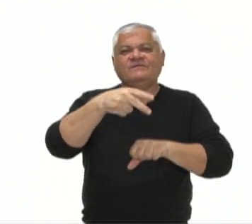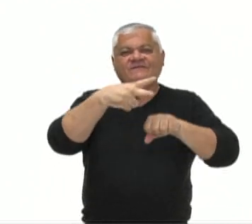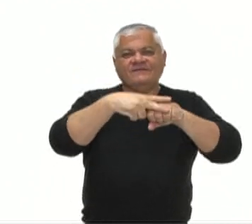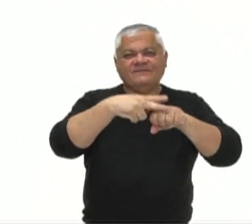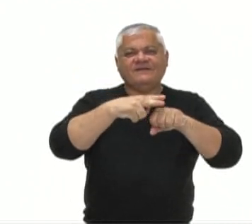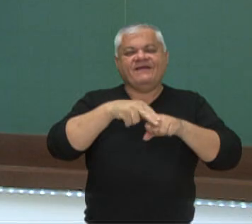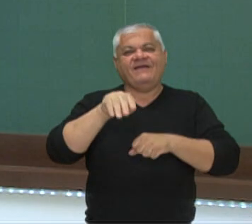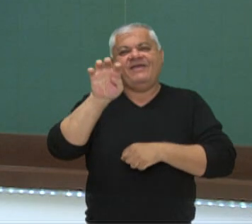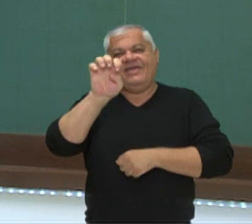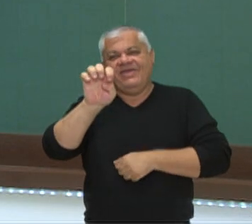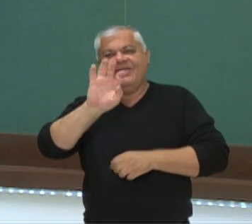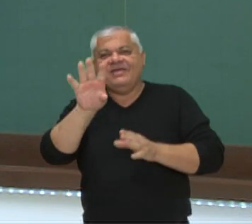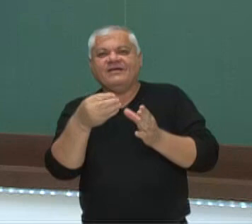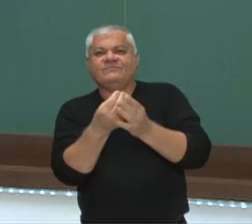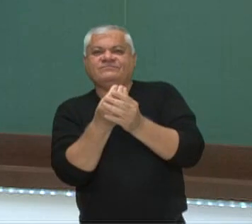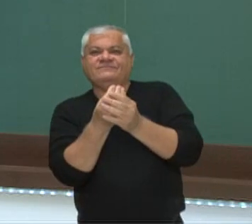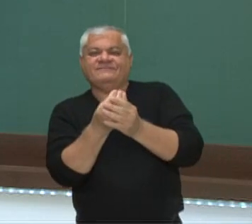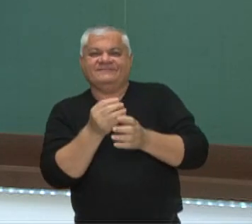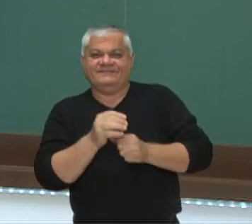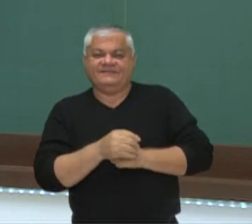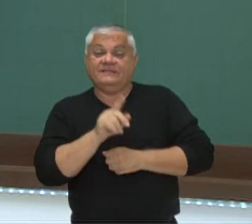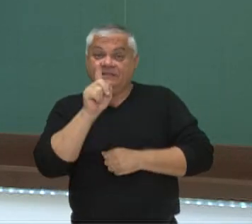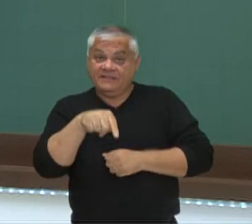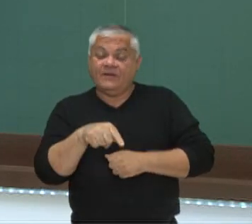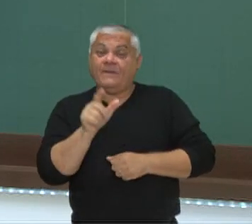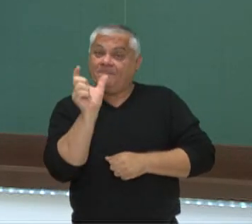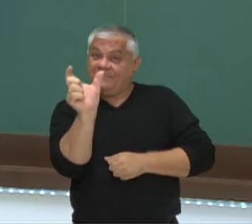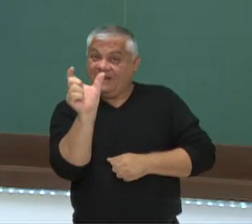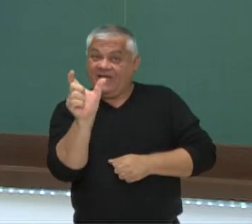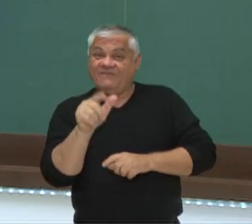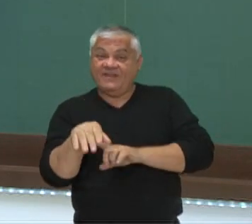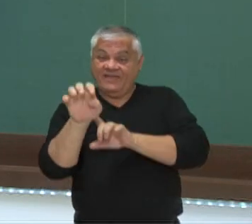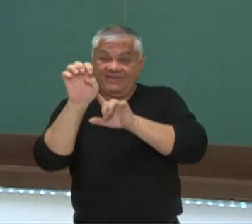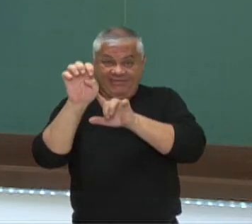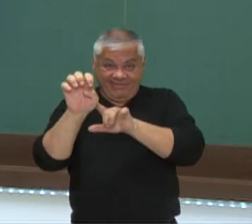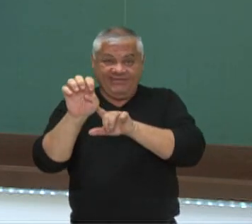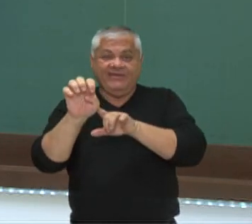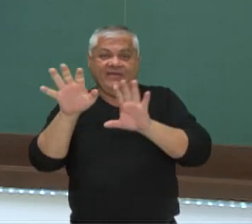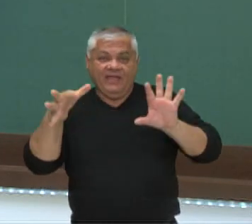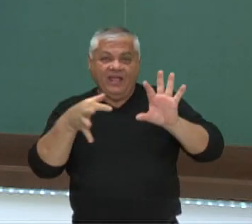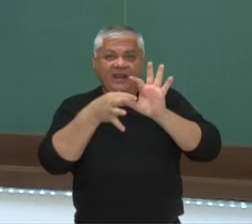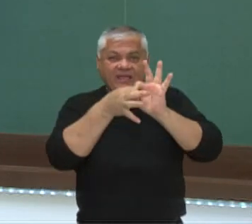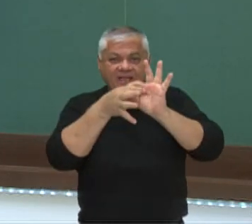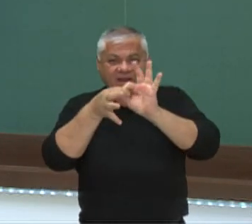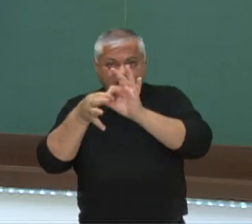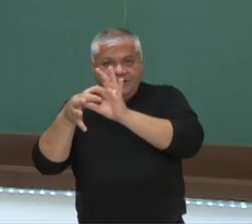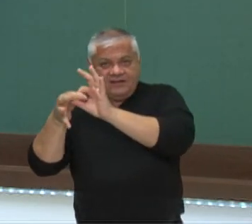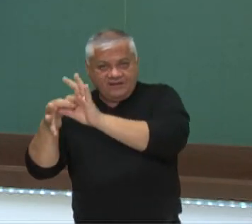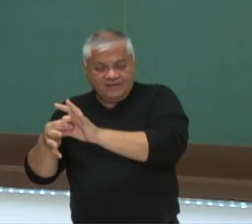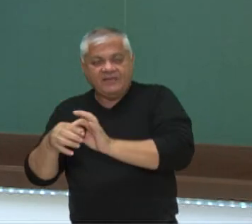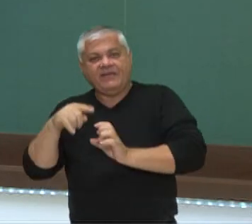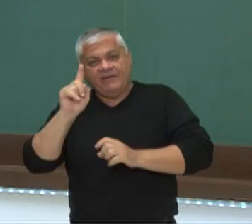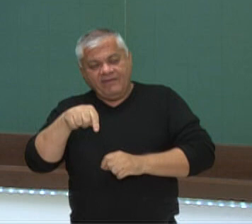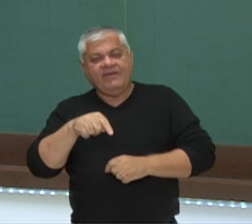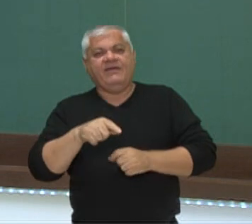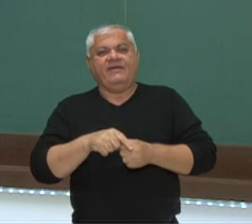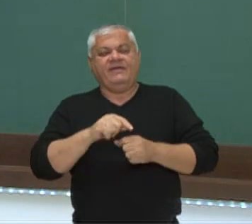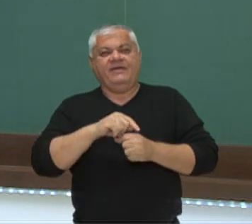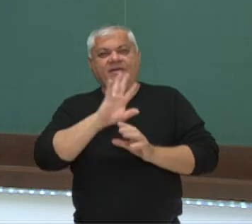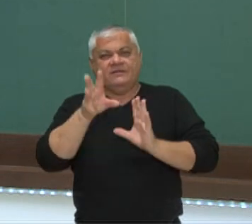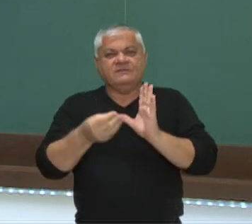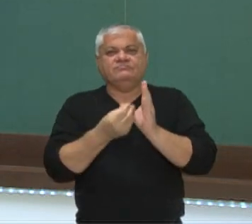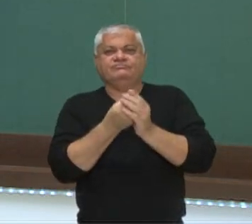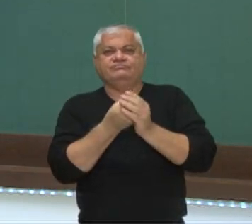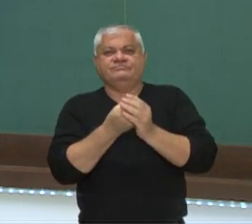e. Isso mesmo. Então, esse conectivo, essa palavra que faz a ligação das orações, traz a adição. Esse é